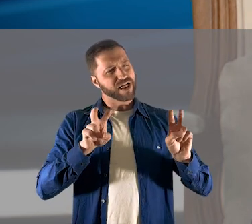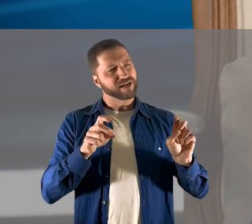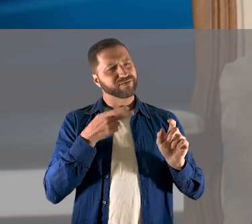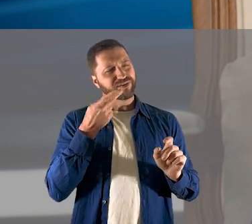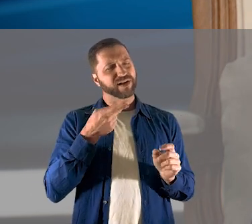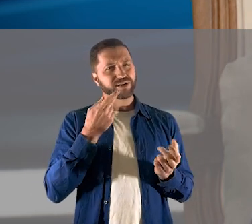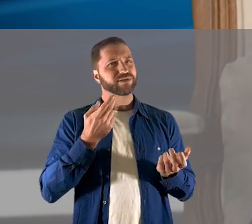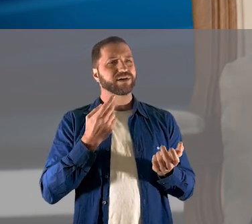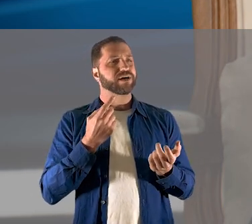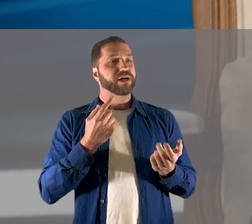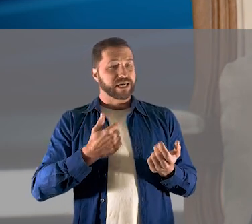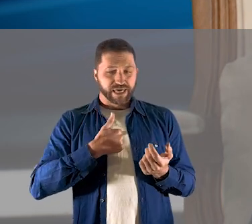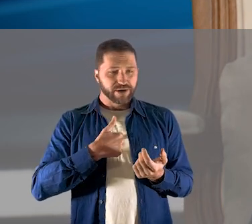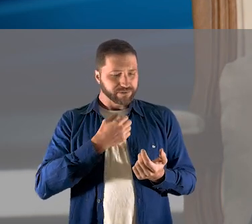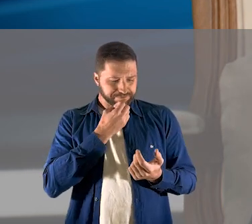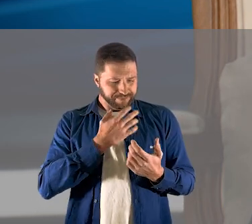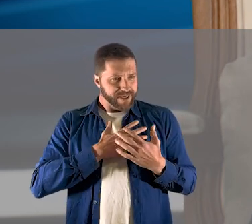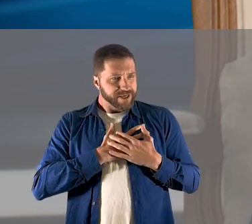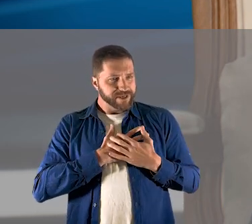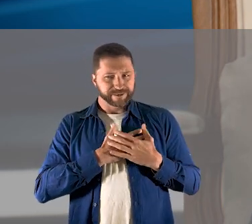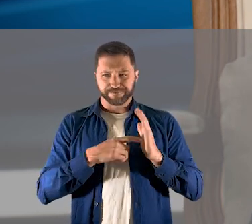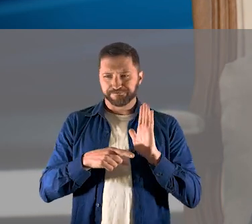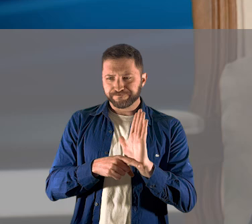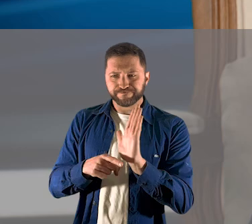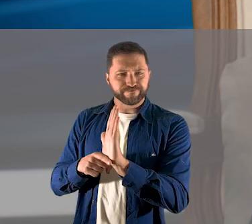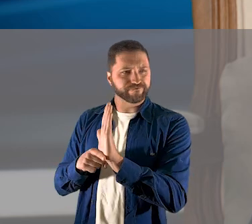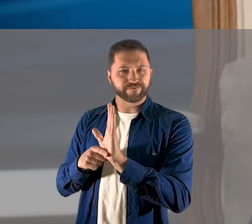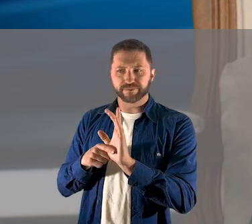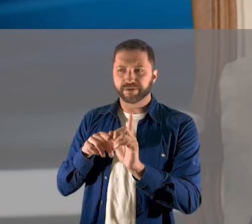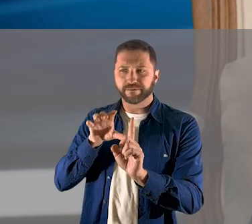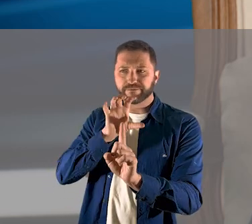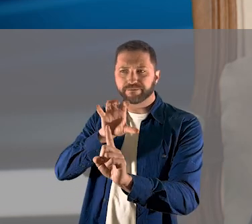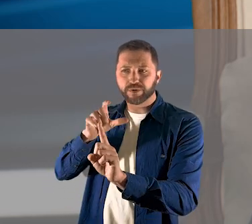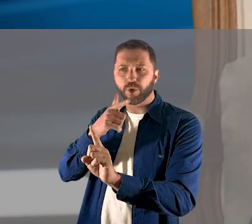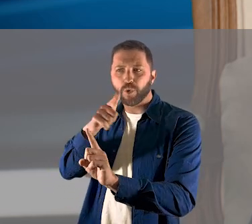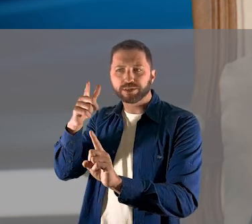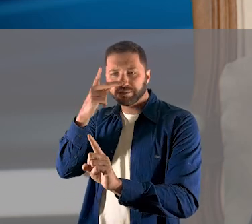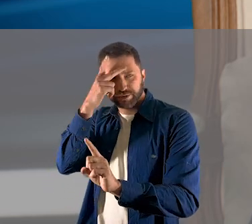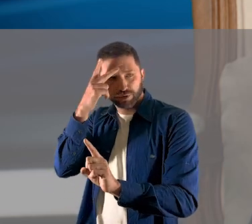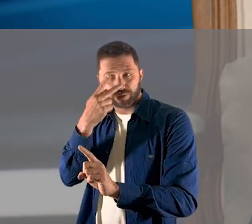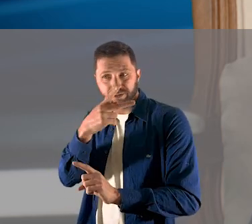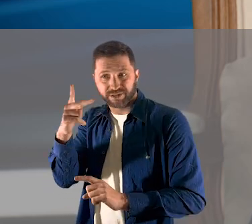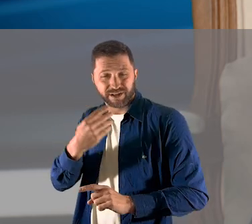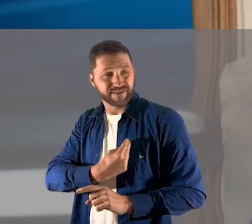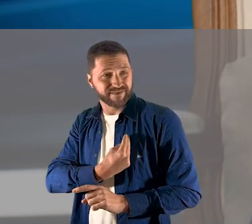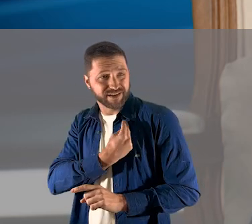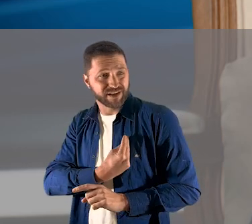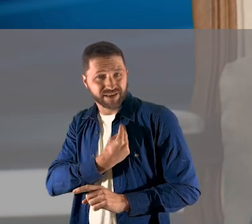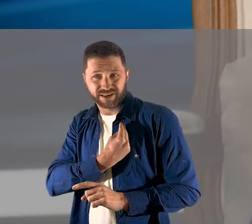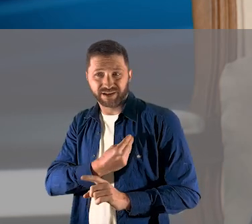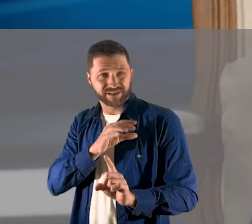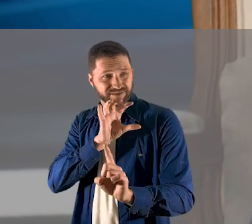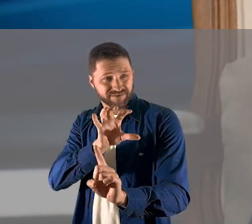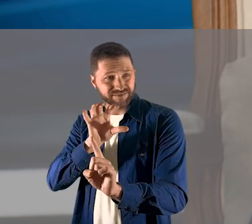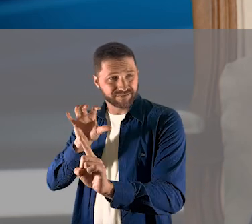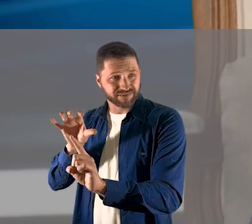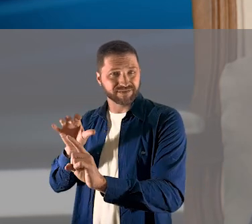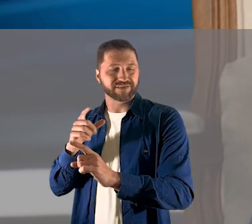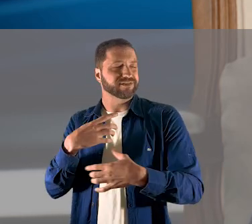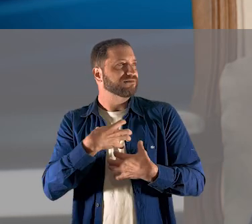muito que a arte de praticar o bem imobilizar pessoas para transformar em vidas